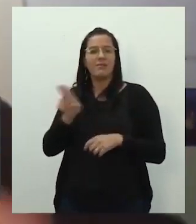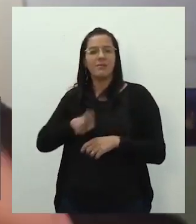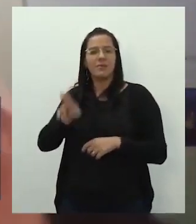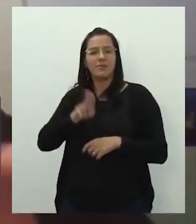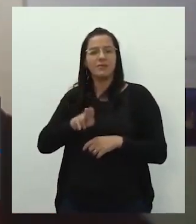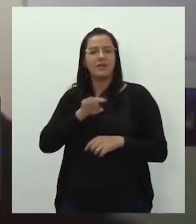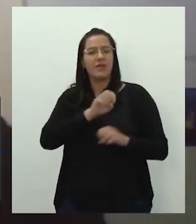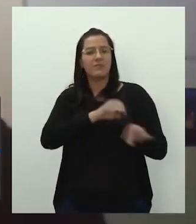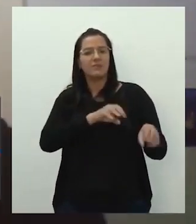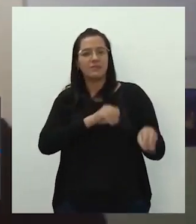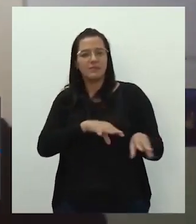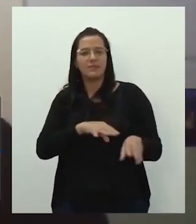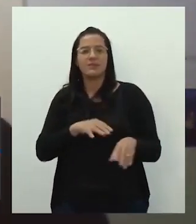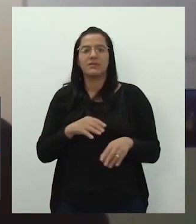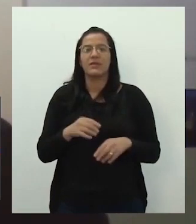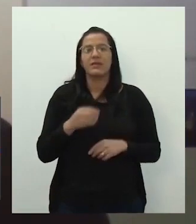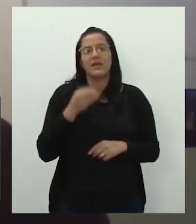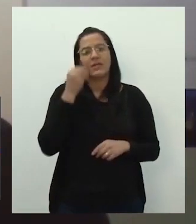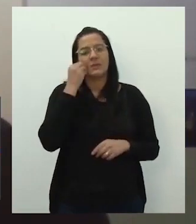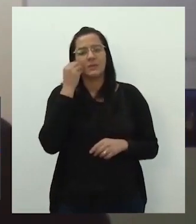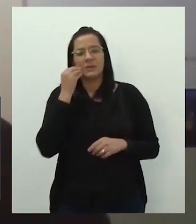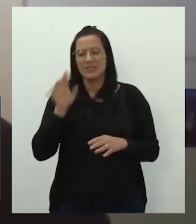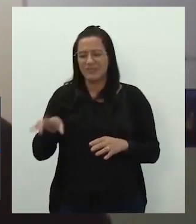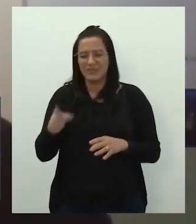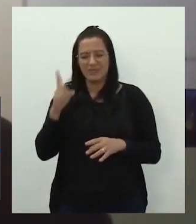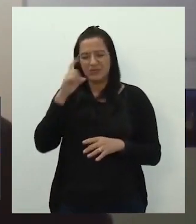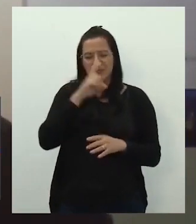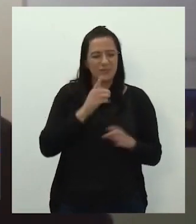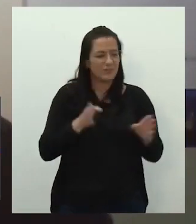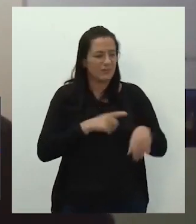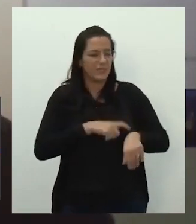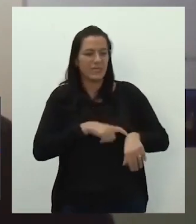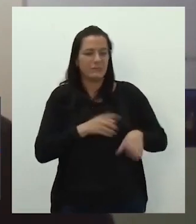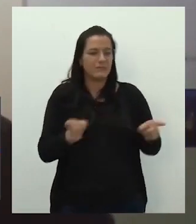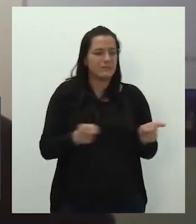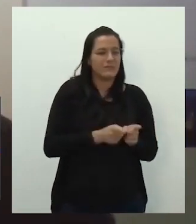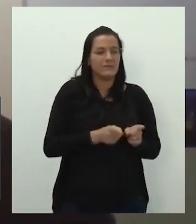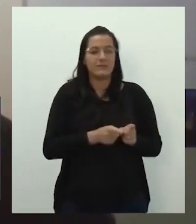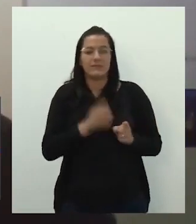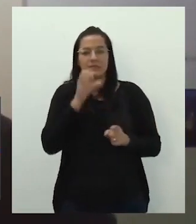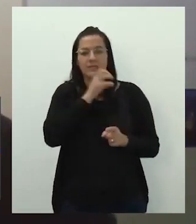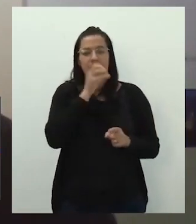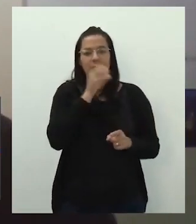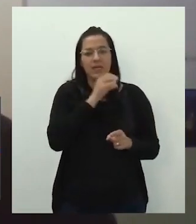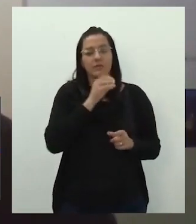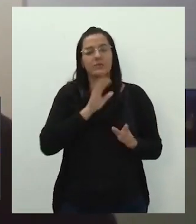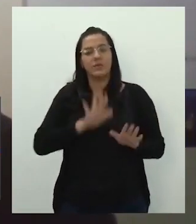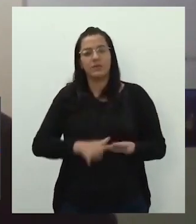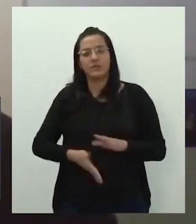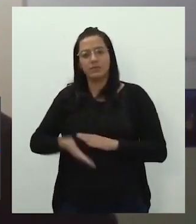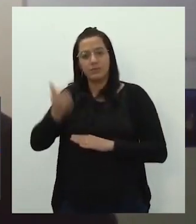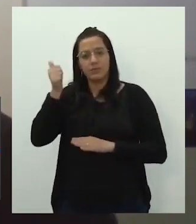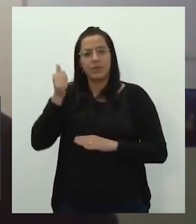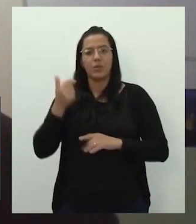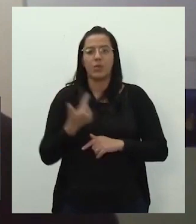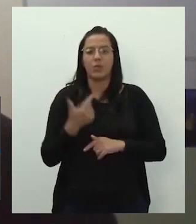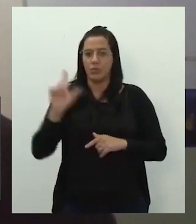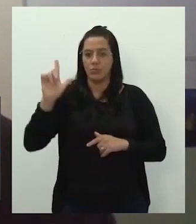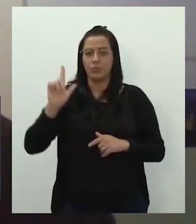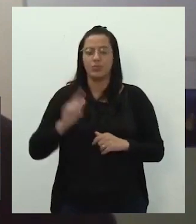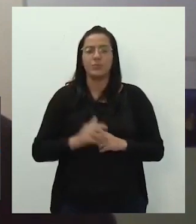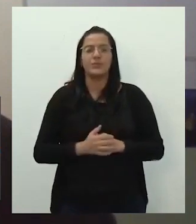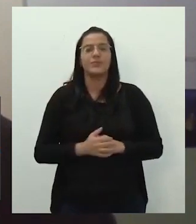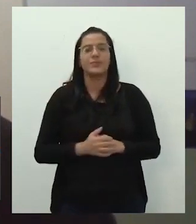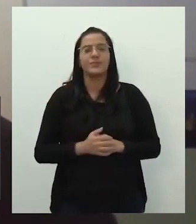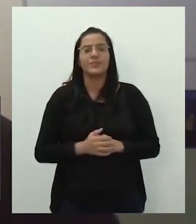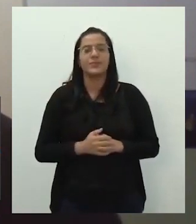muito apertado, às vezes é muito bom trabalhar ela em 2, né? Para ficar assim, um pouco mais degustável para o aluno